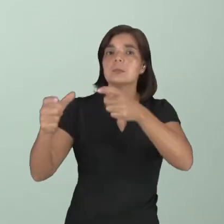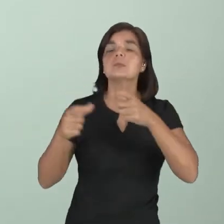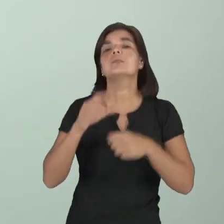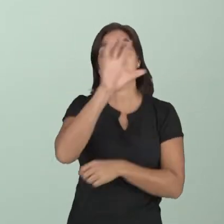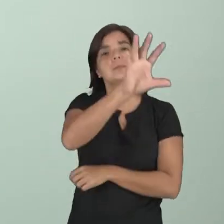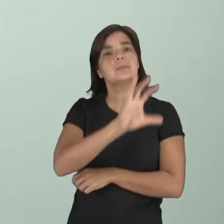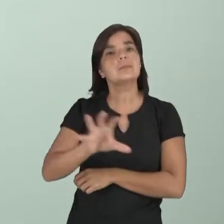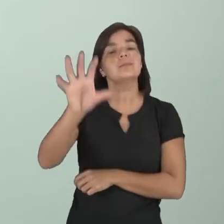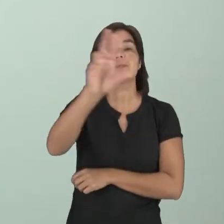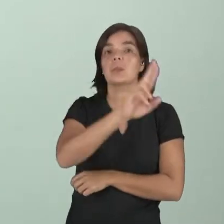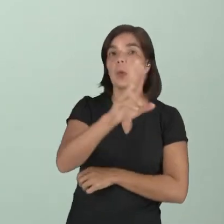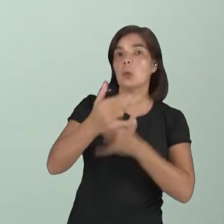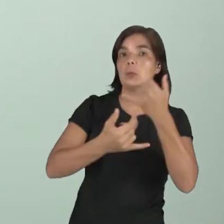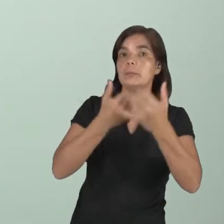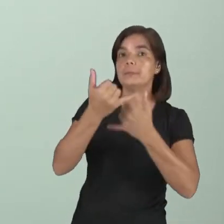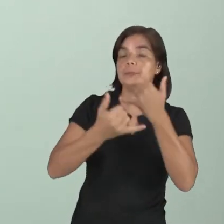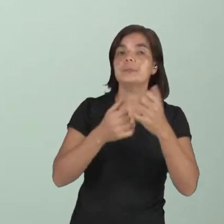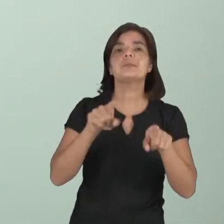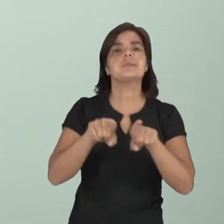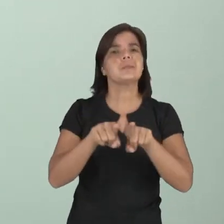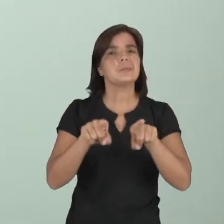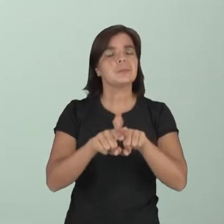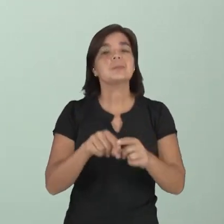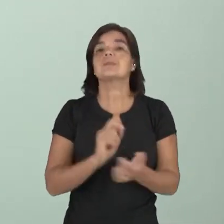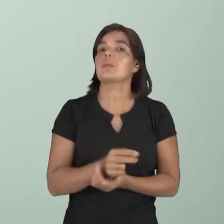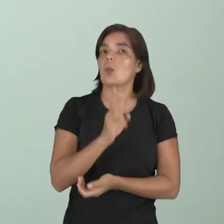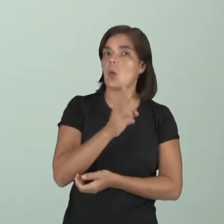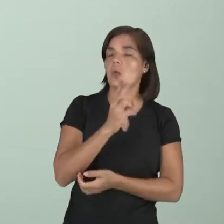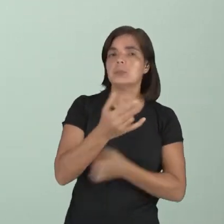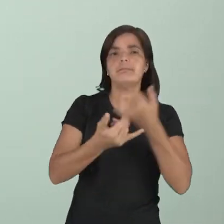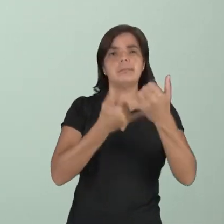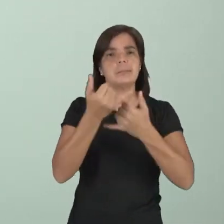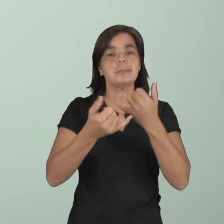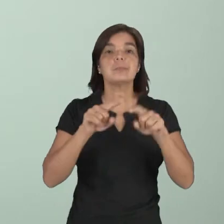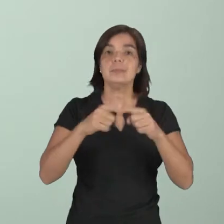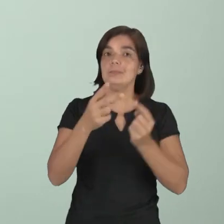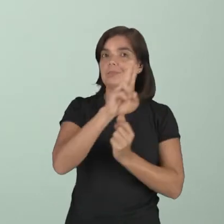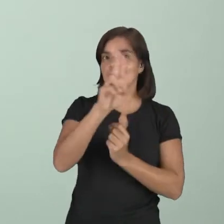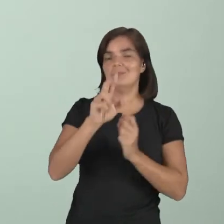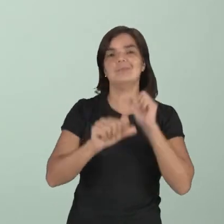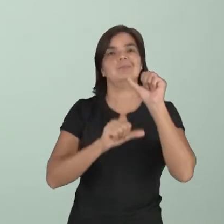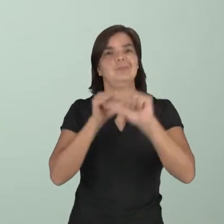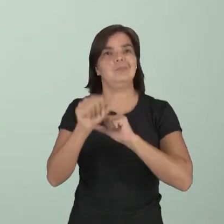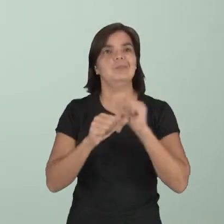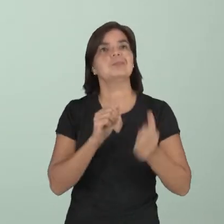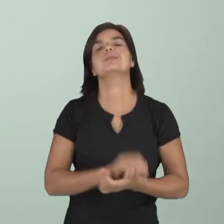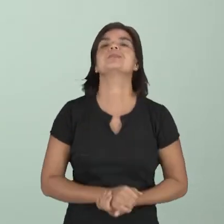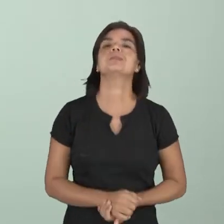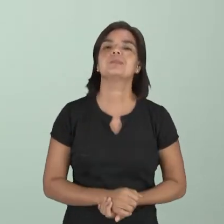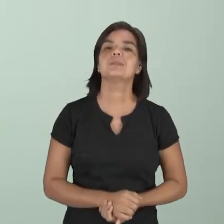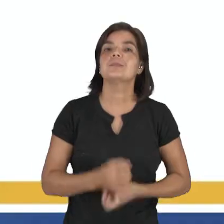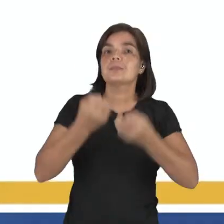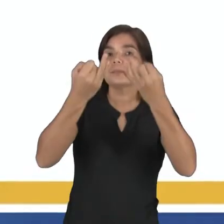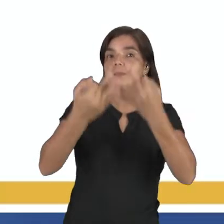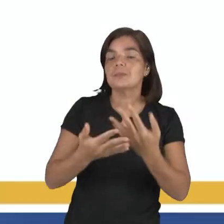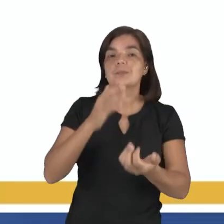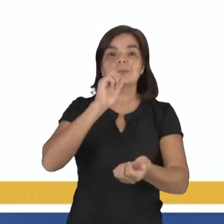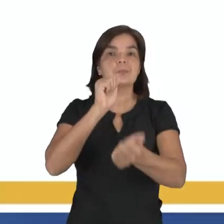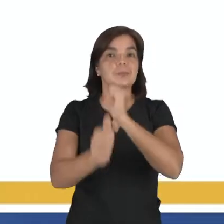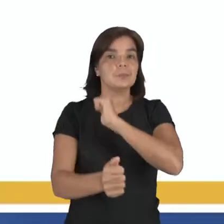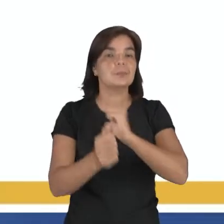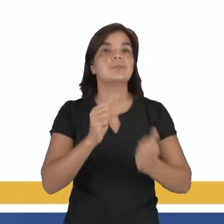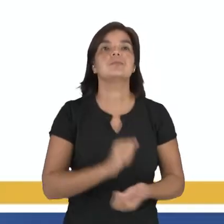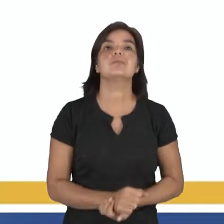jogos eles mudam de nome. Às vezes são os mesmos jogos, mas eles vão mudando a nomenclatura, tá certo? Agora vamos falar de